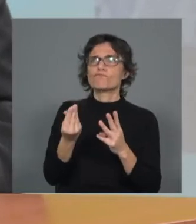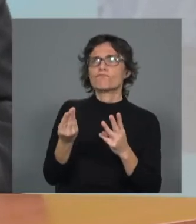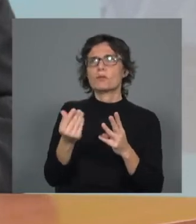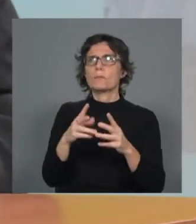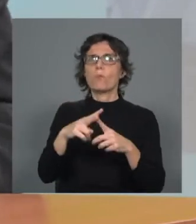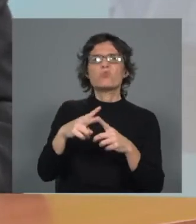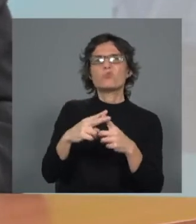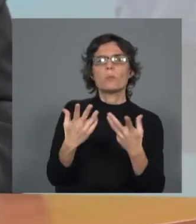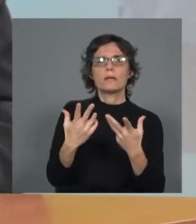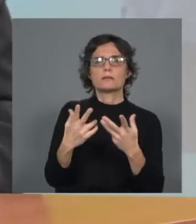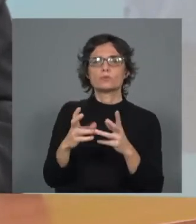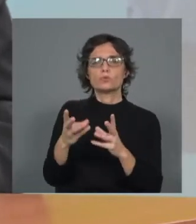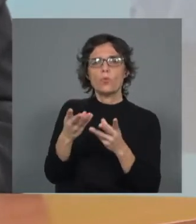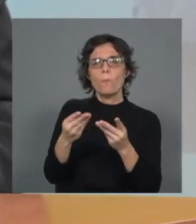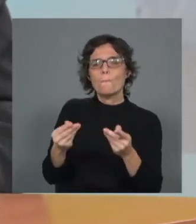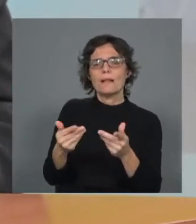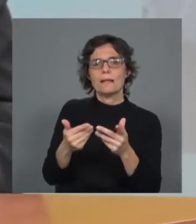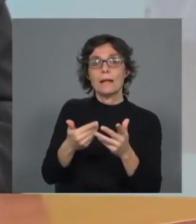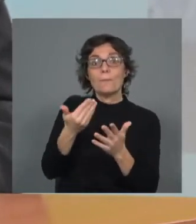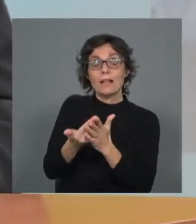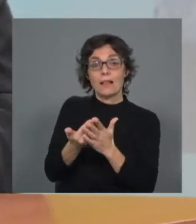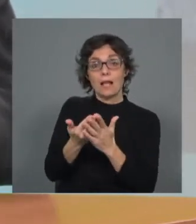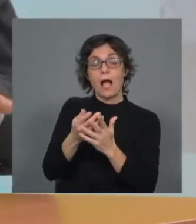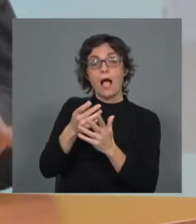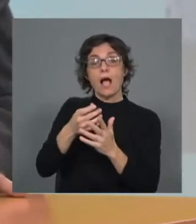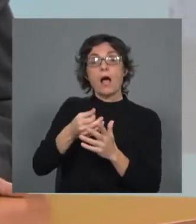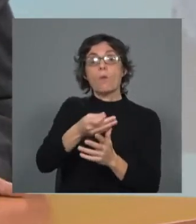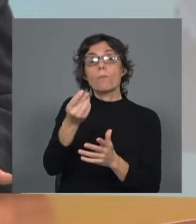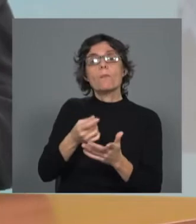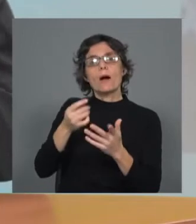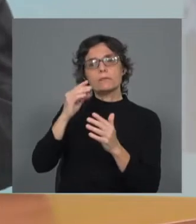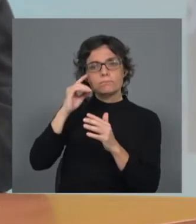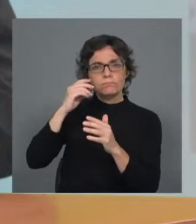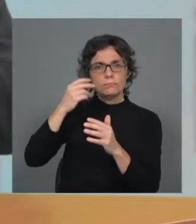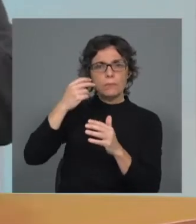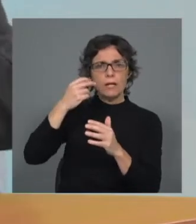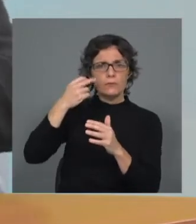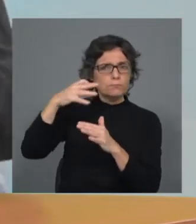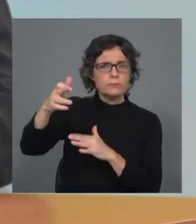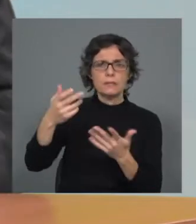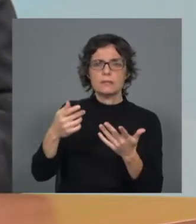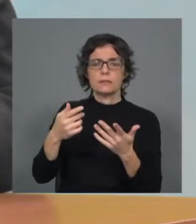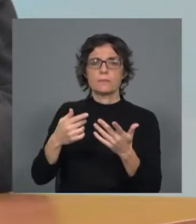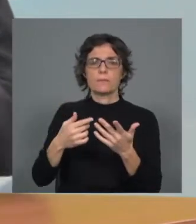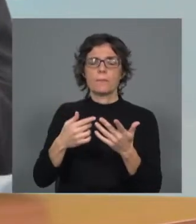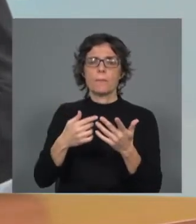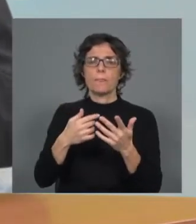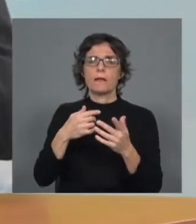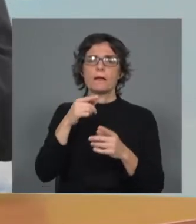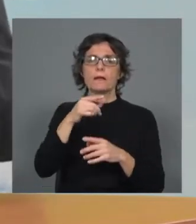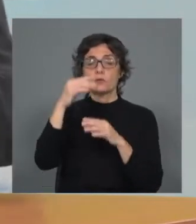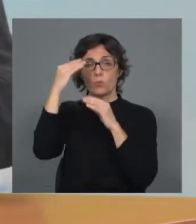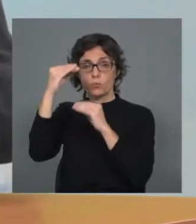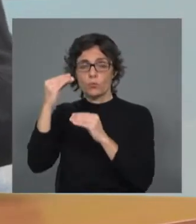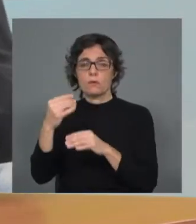fundamentais para a construção de uma paz duradoura: o diálogo entre as gerações, a educação e o trabalho. Em relação à educação,